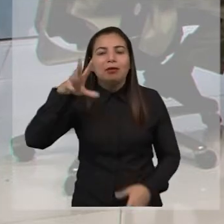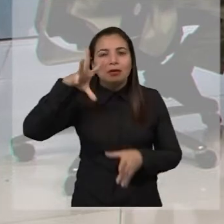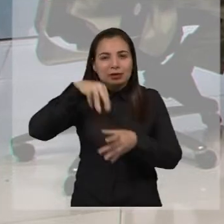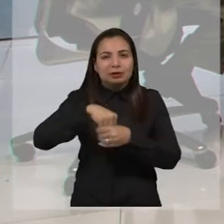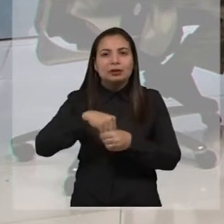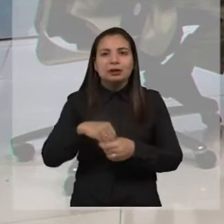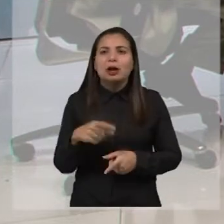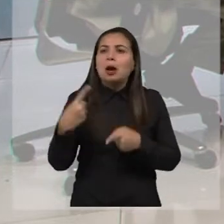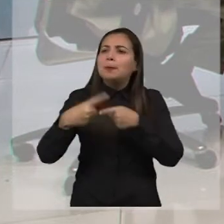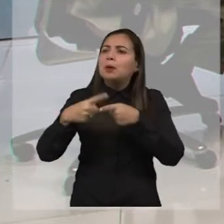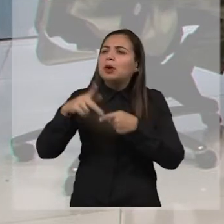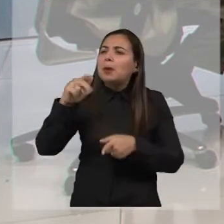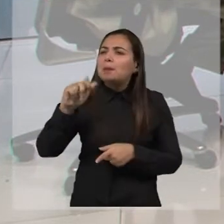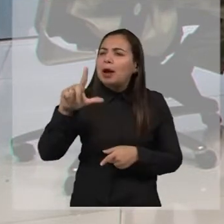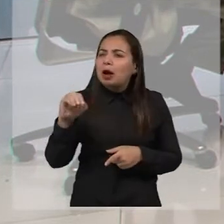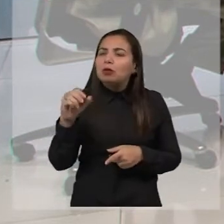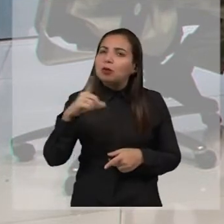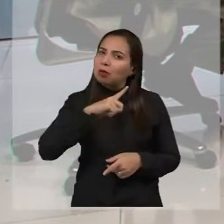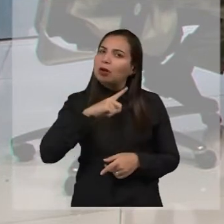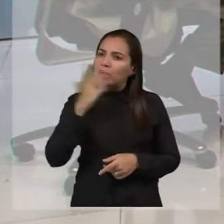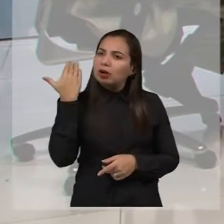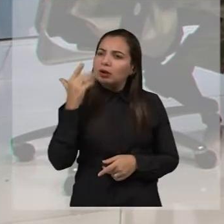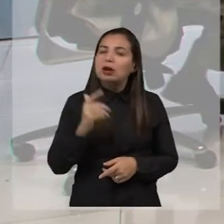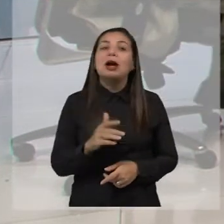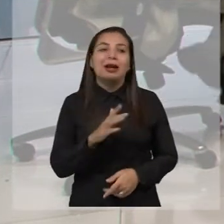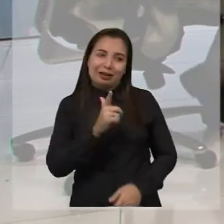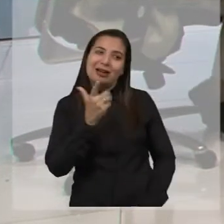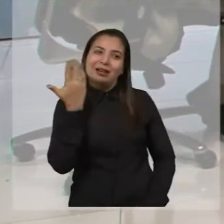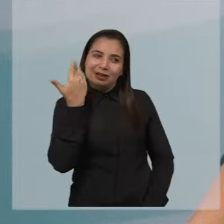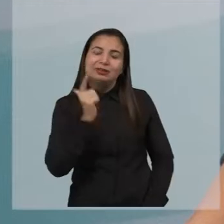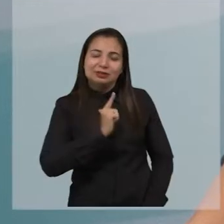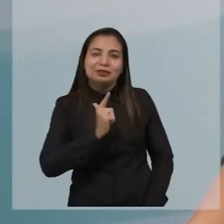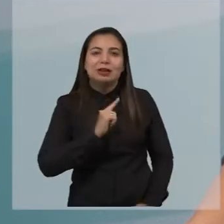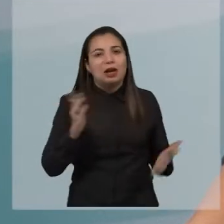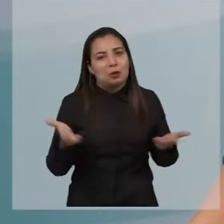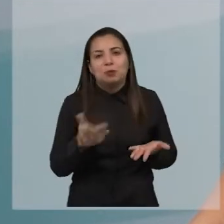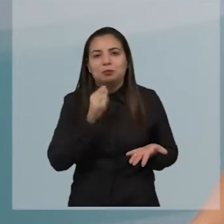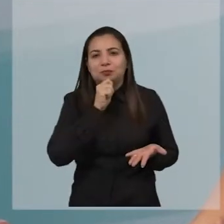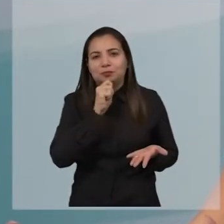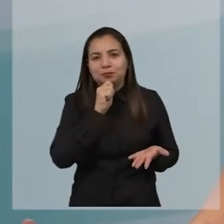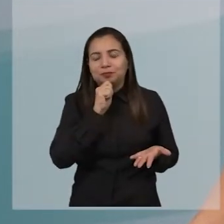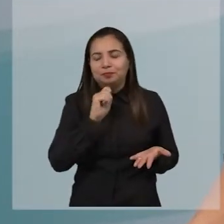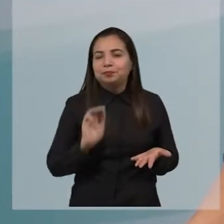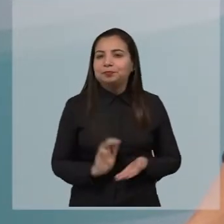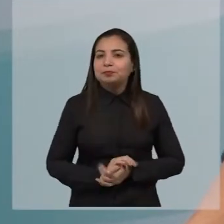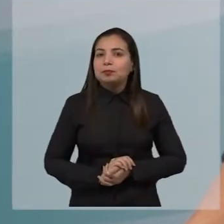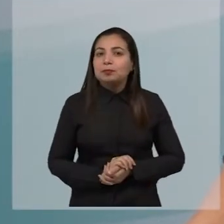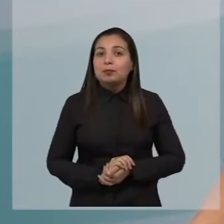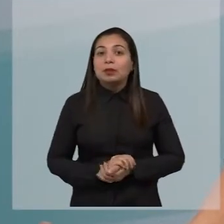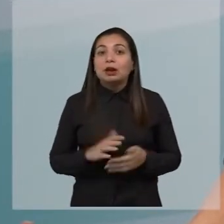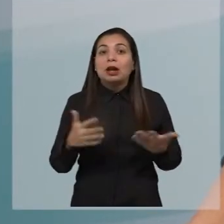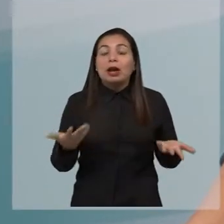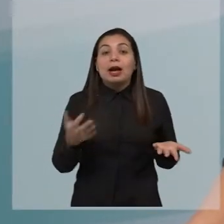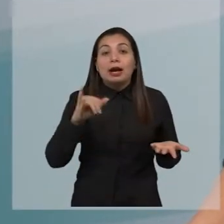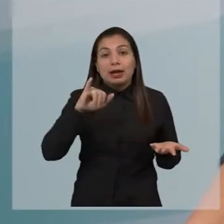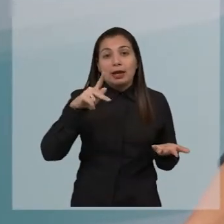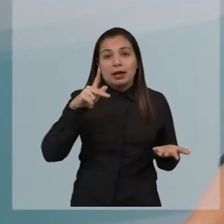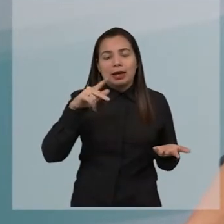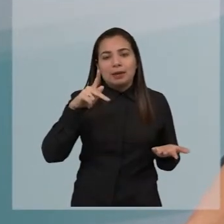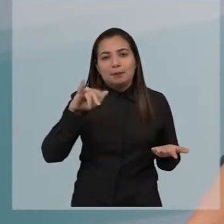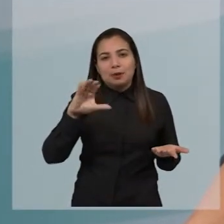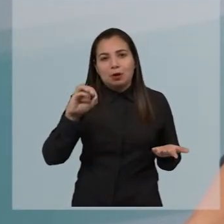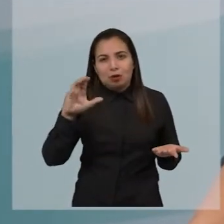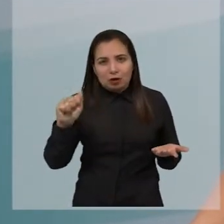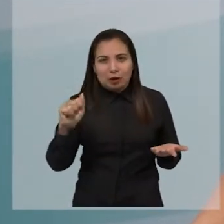O Paulo Salazar tinha uma padaria, né? Sim, tinha padaria. Mas hoje a ideia é realmente ter empresas grandes dentro das unidades. Se eu não me engano, a Ipioca é uma das que vai entrar no